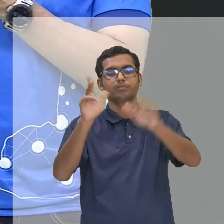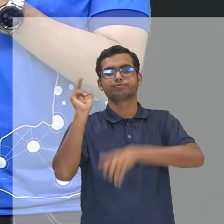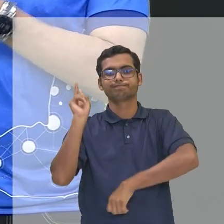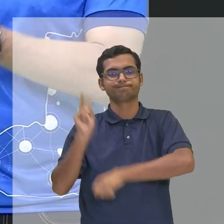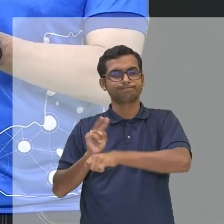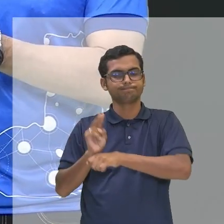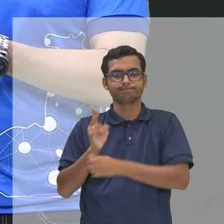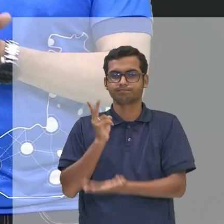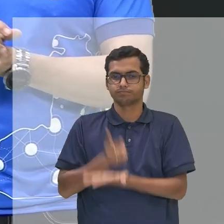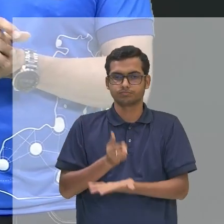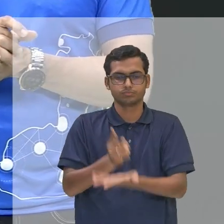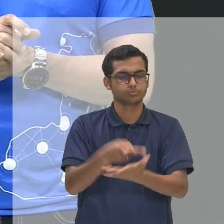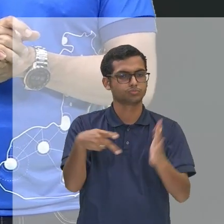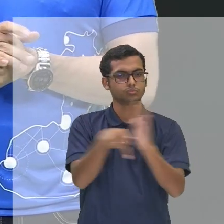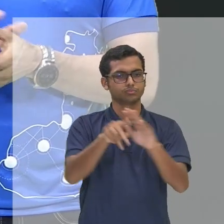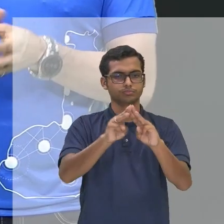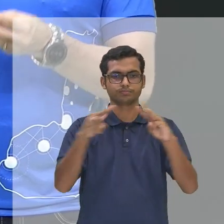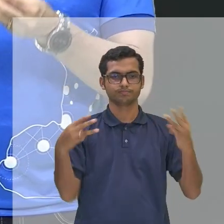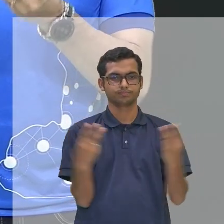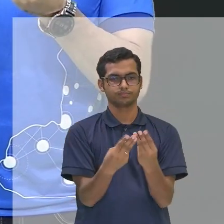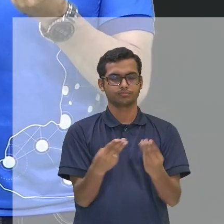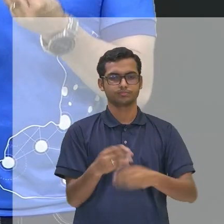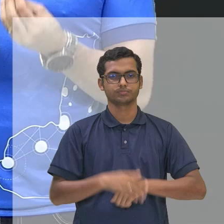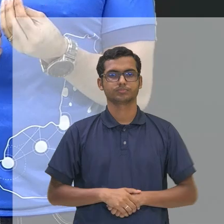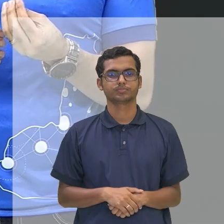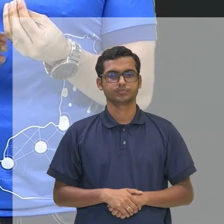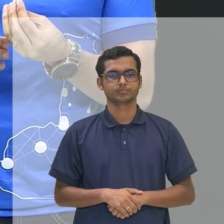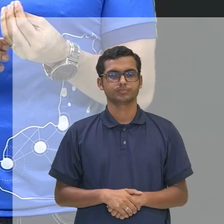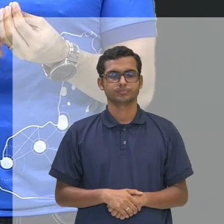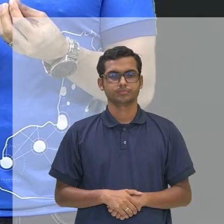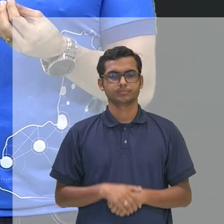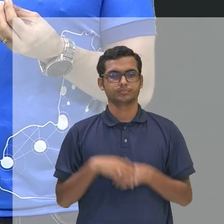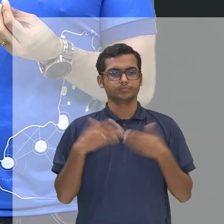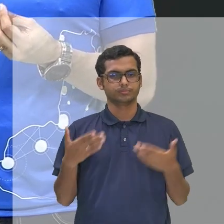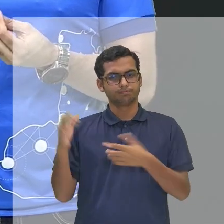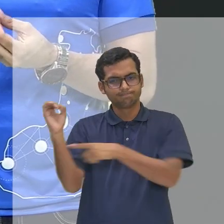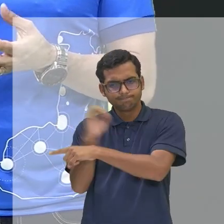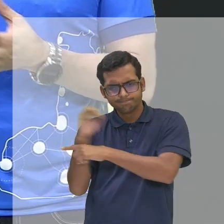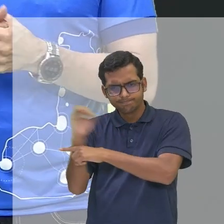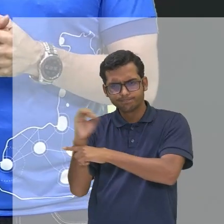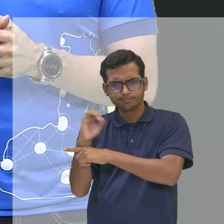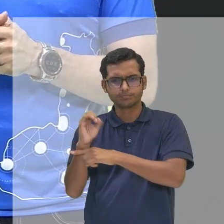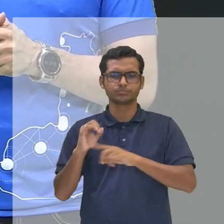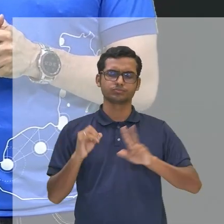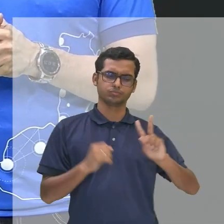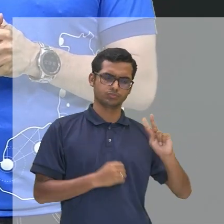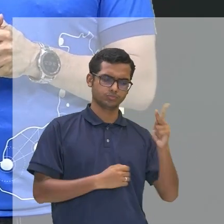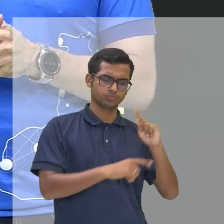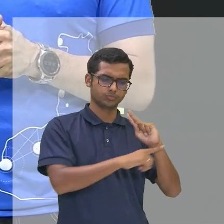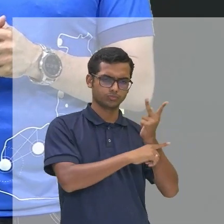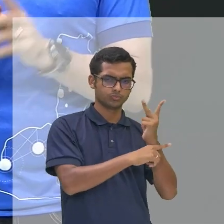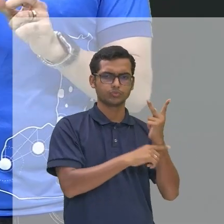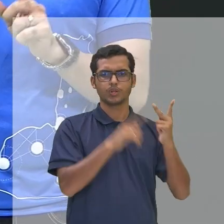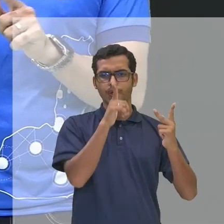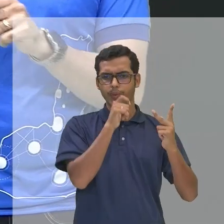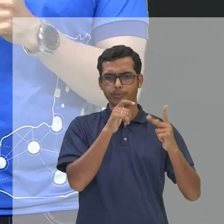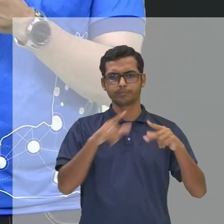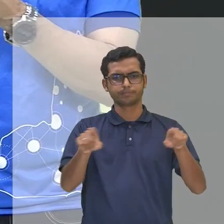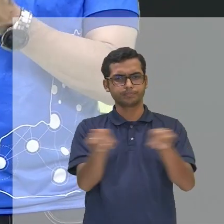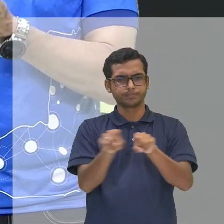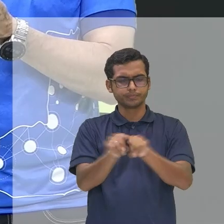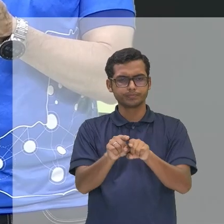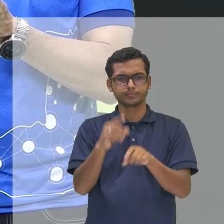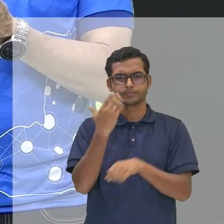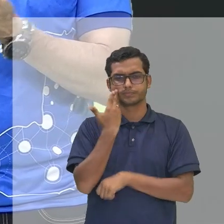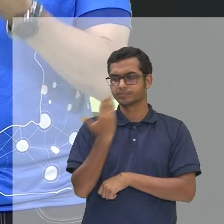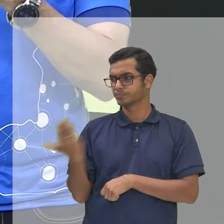forma, aqui tem um exemplo, né? Onde o oxigênio antes, com os dois átomos de hidrogênio, vai ser o